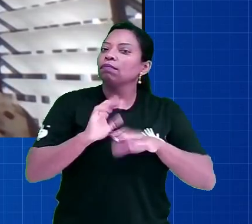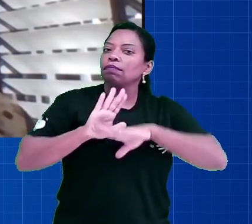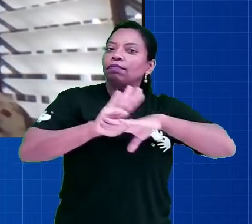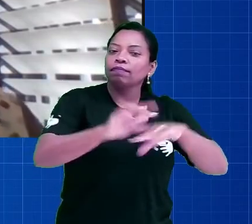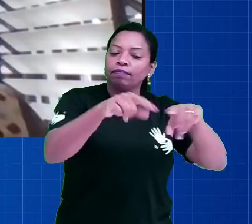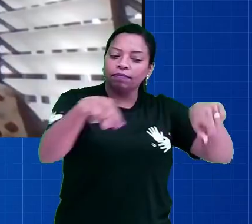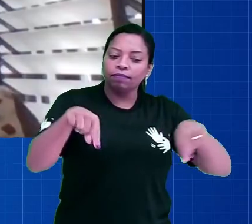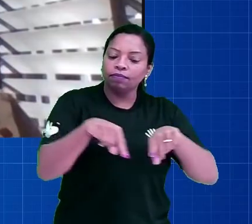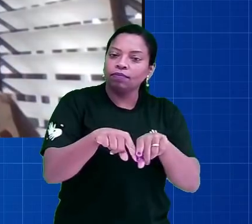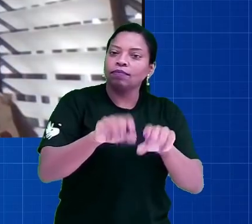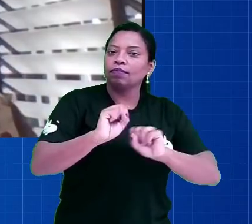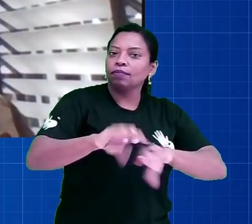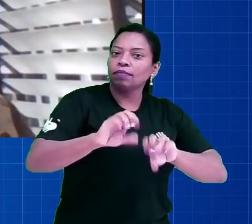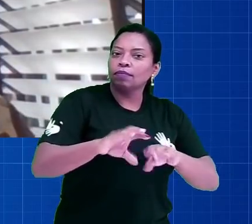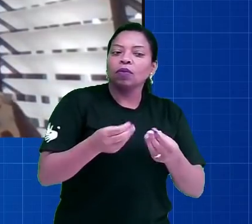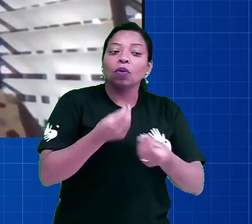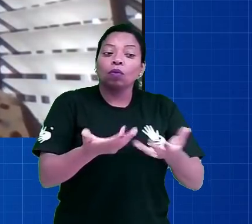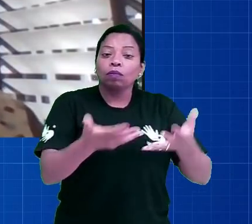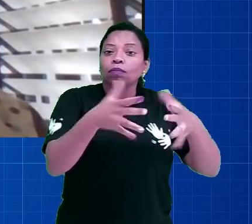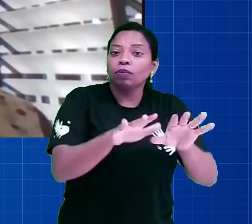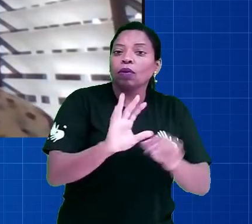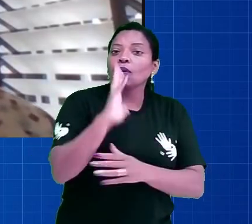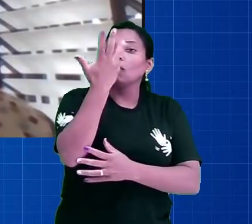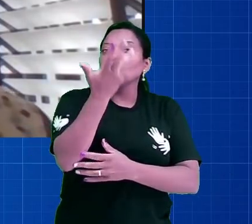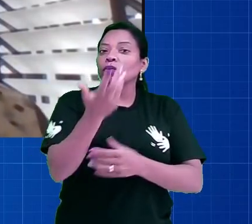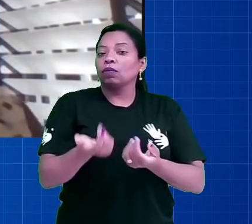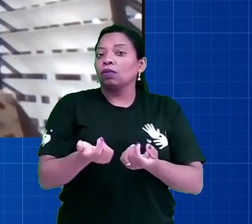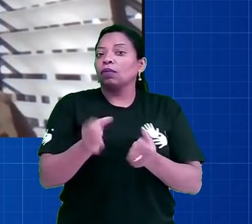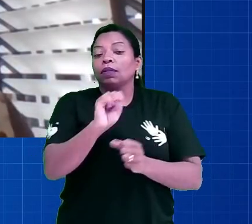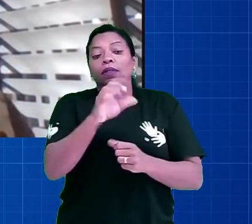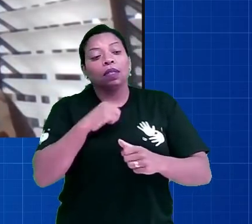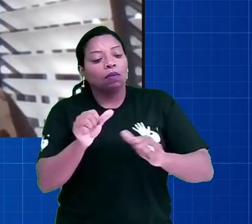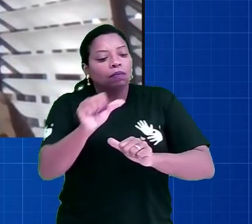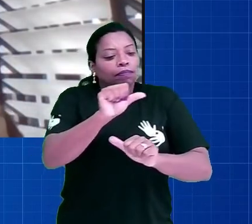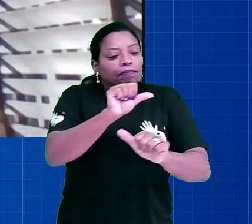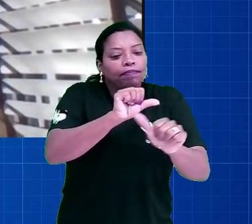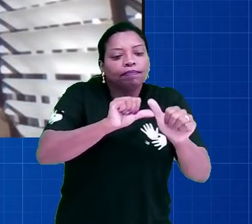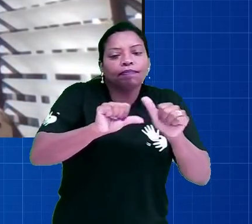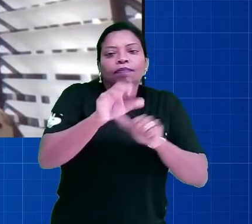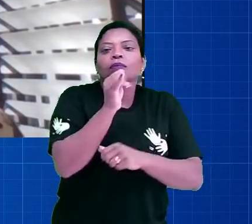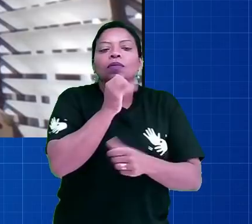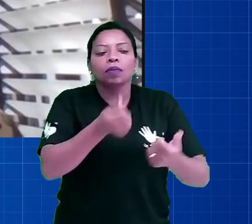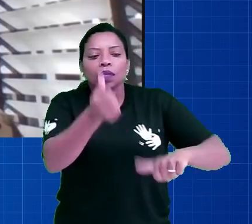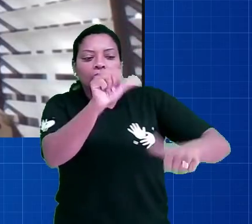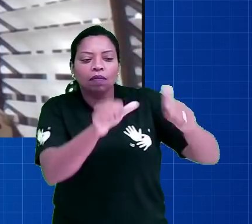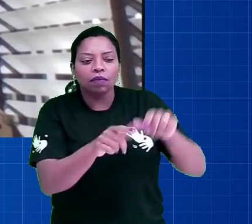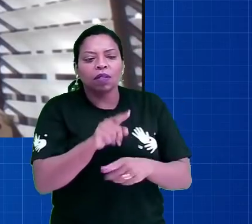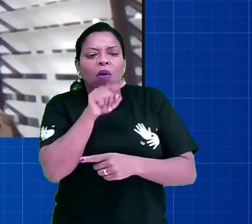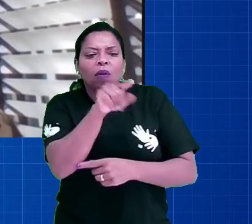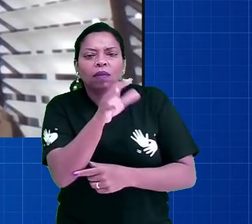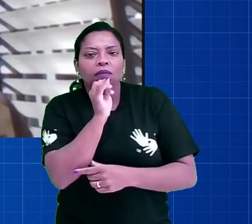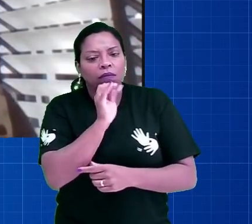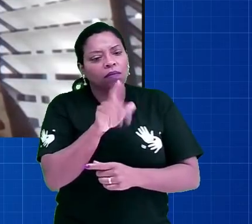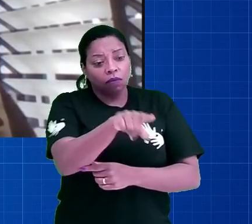gente insere, quando a gente altera alguns aspectos da avaliação para esse aluno que é considerado público-alvo da